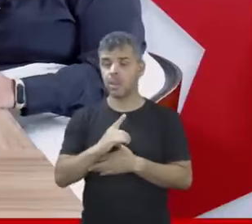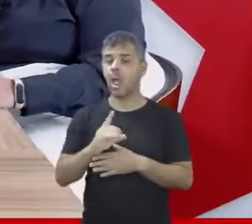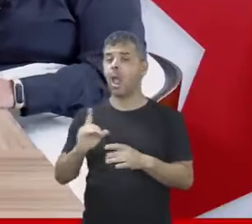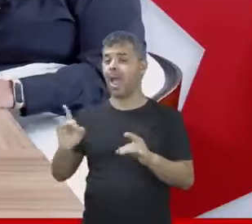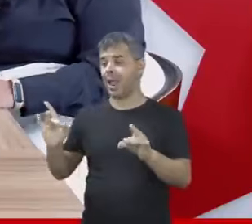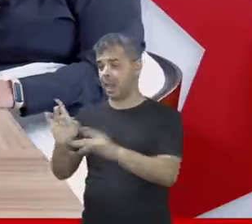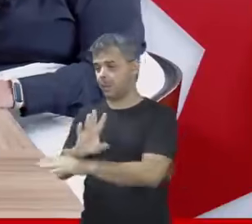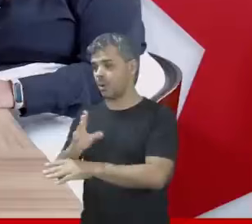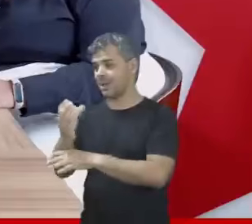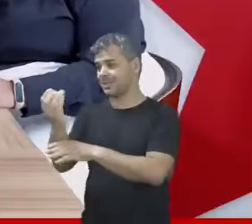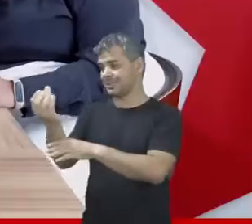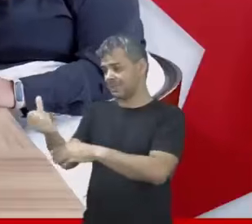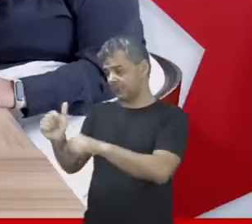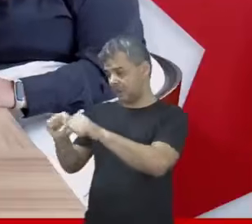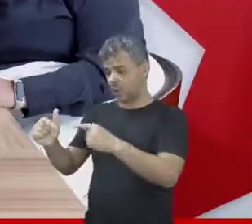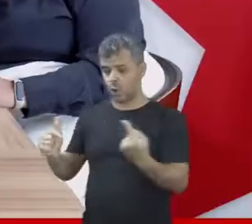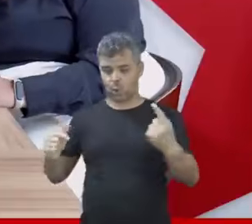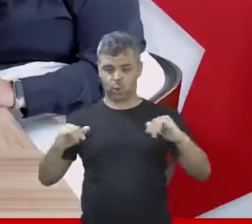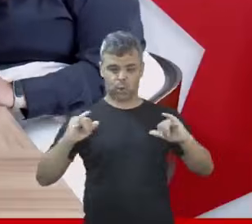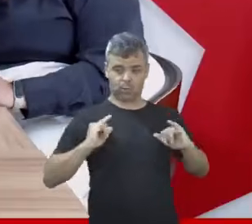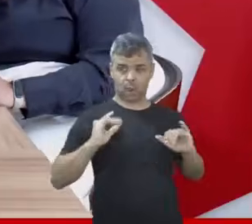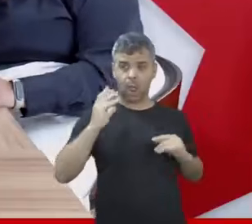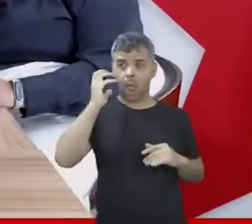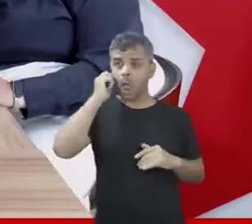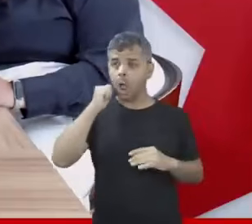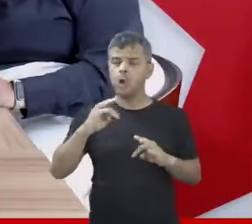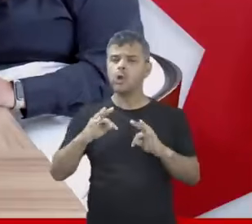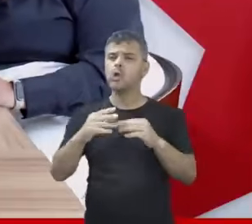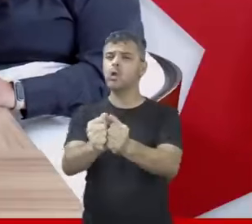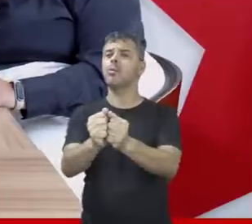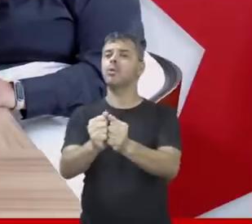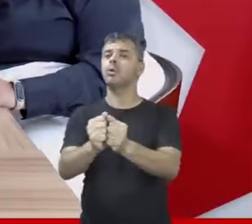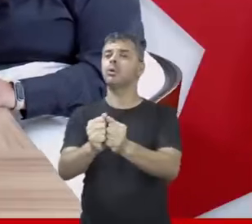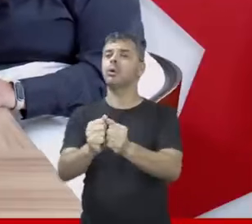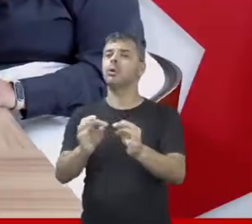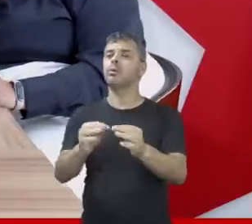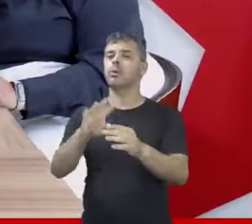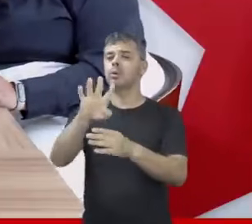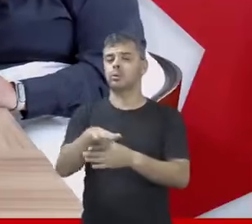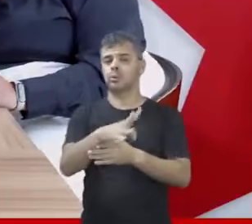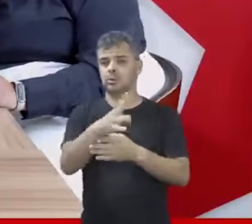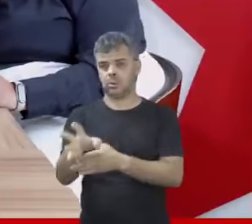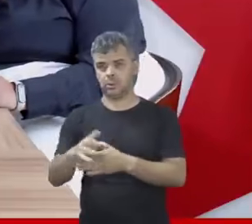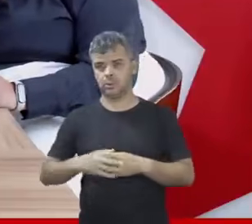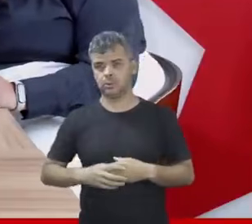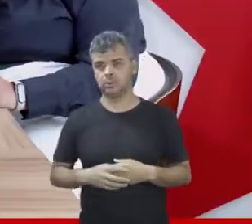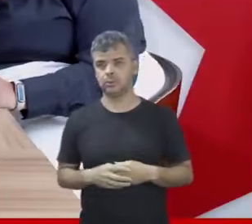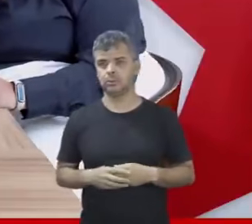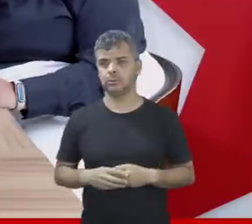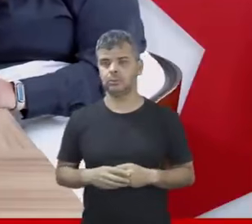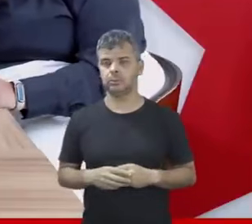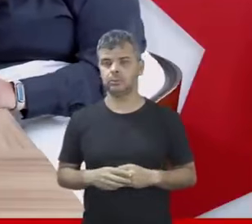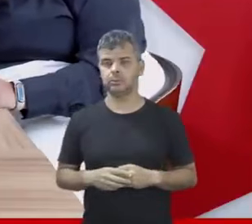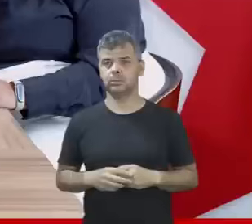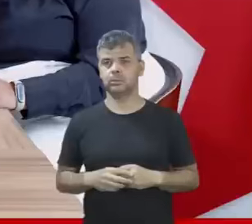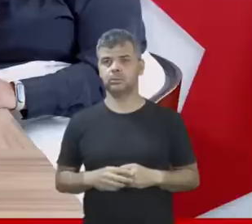escala 6x1, ou já há muito tempo adotam outro formato de escala, né, Cris?